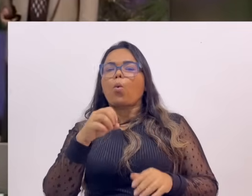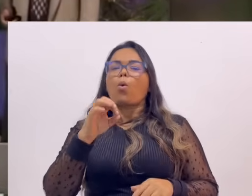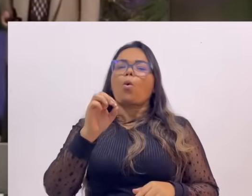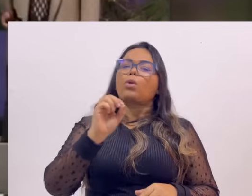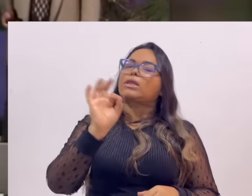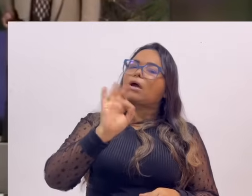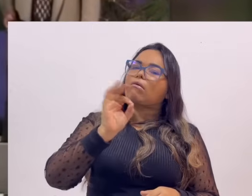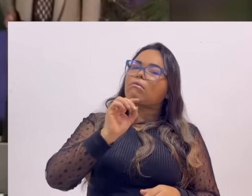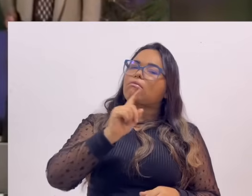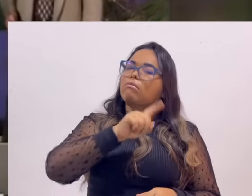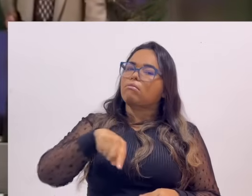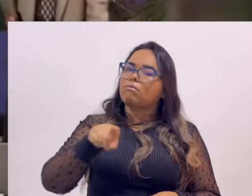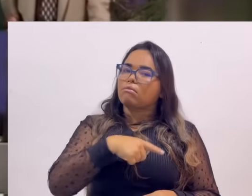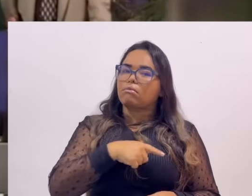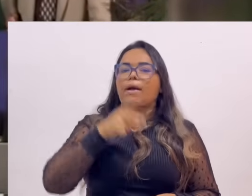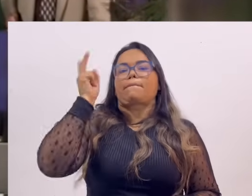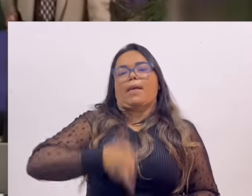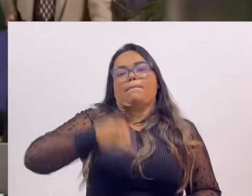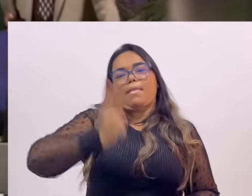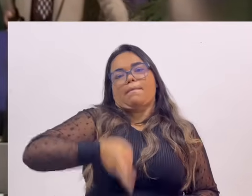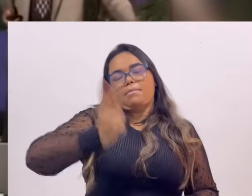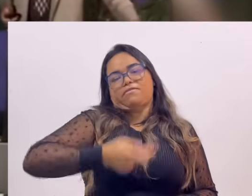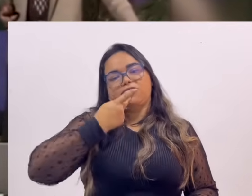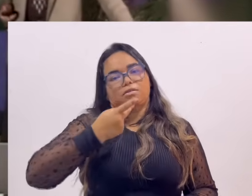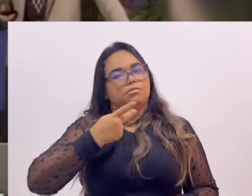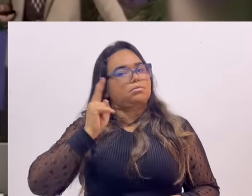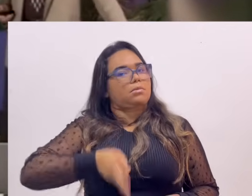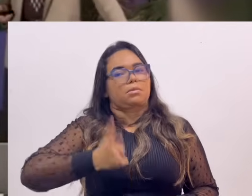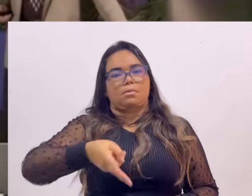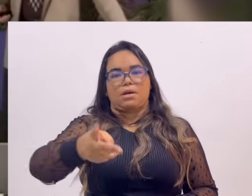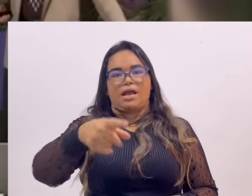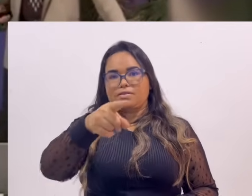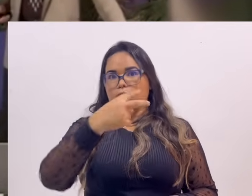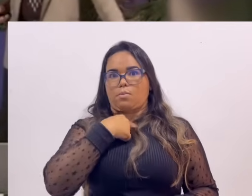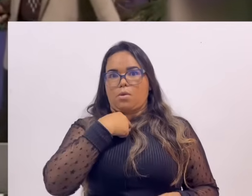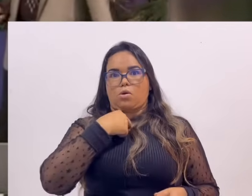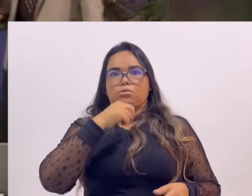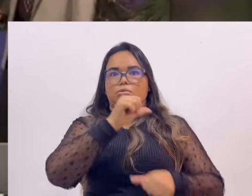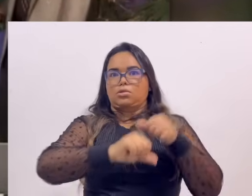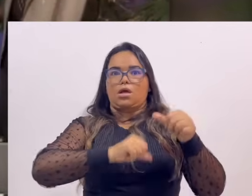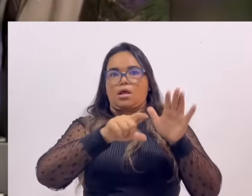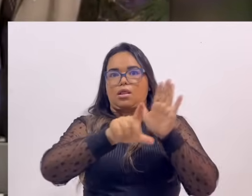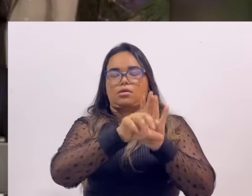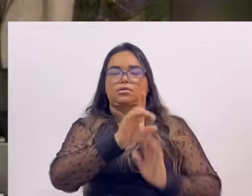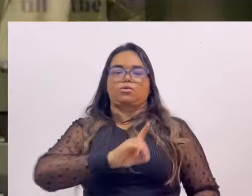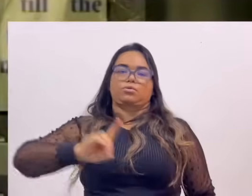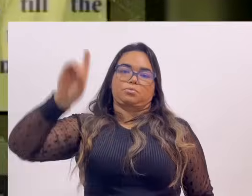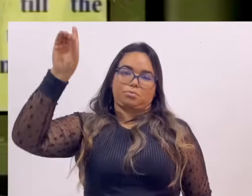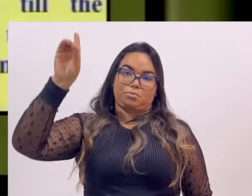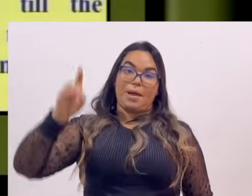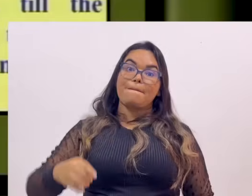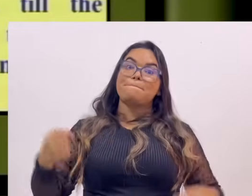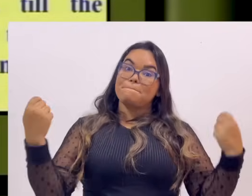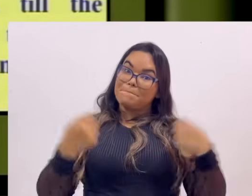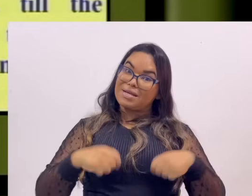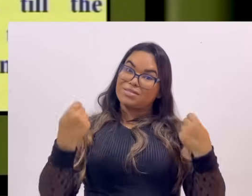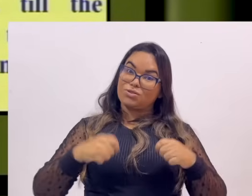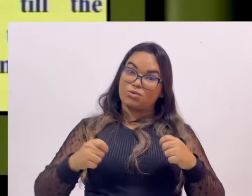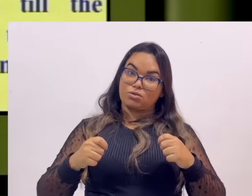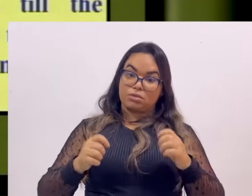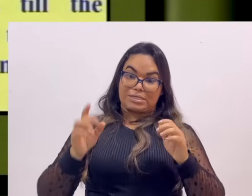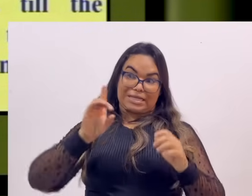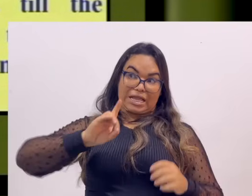permanece. Absolutamente. Não toque na lei de Deus. Foi necessário que Deus morresse,